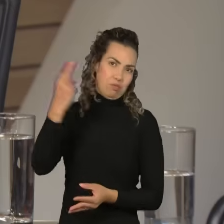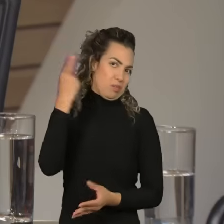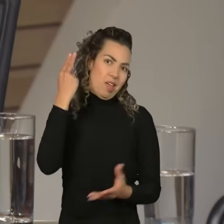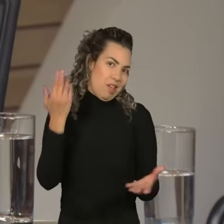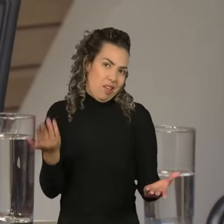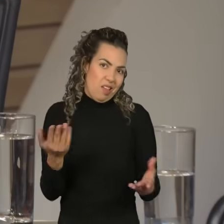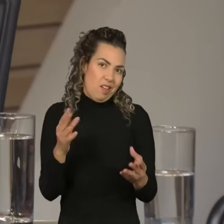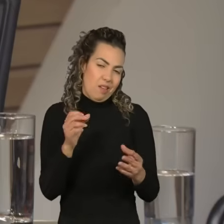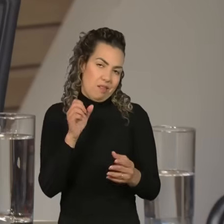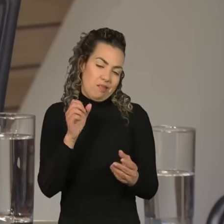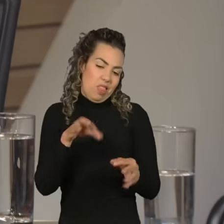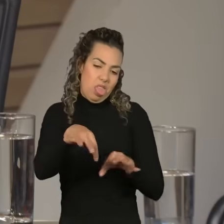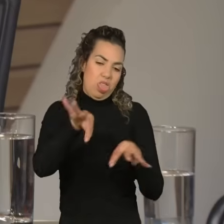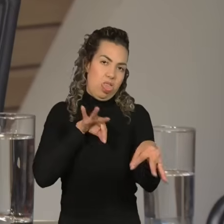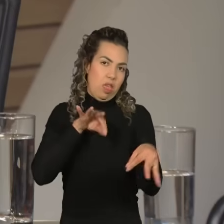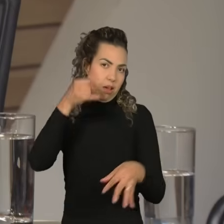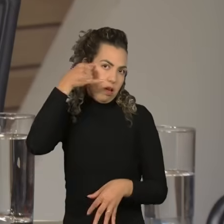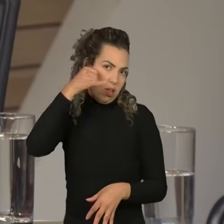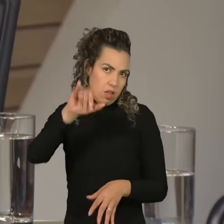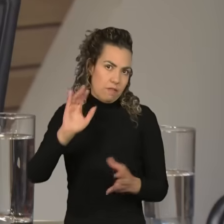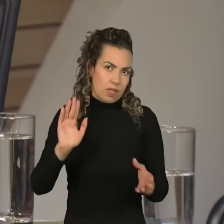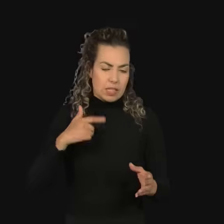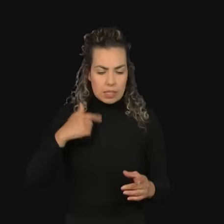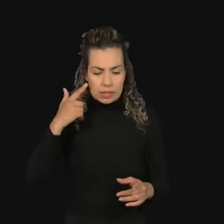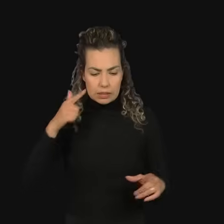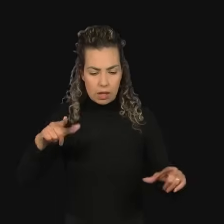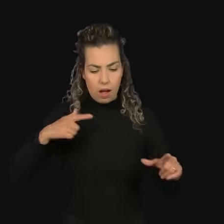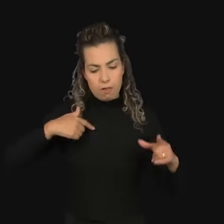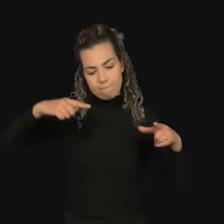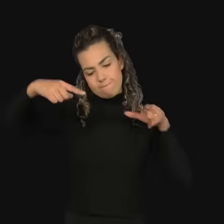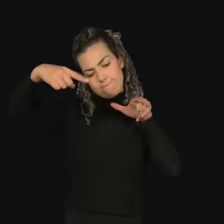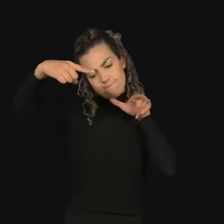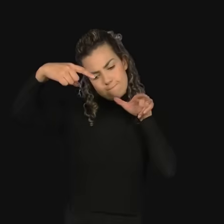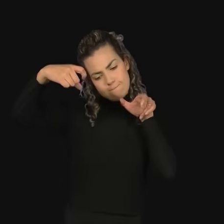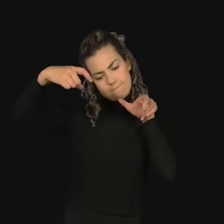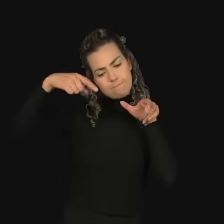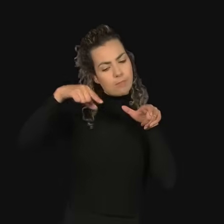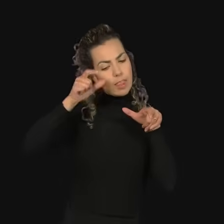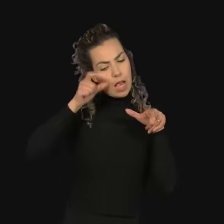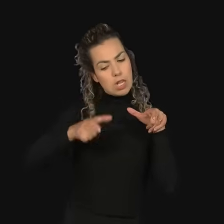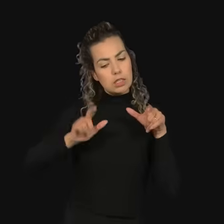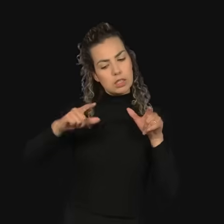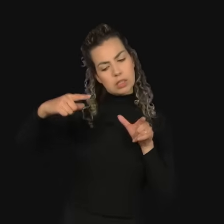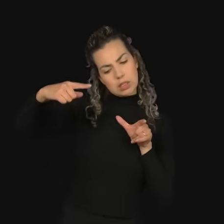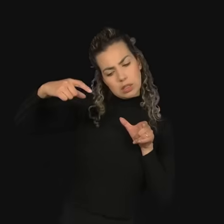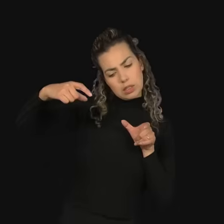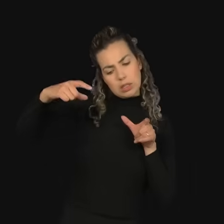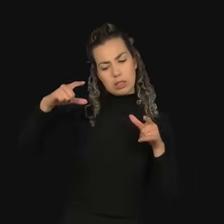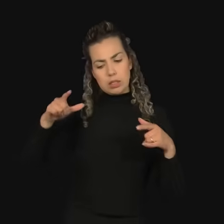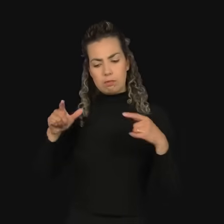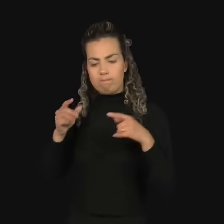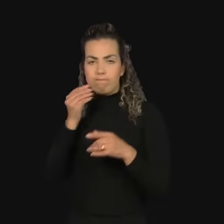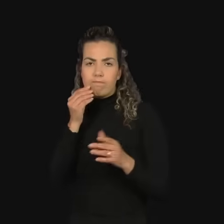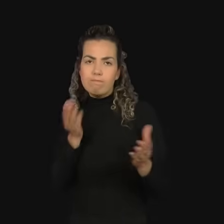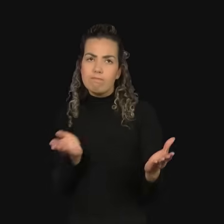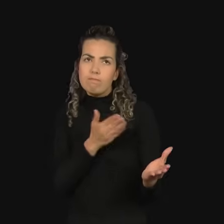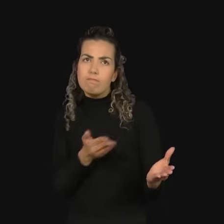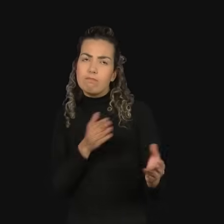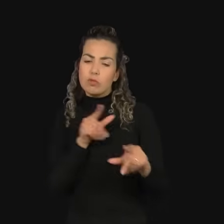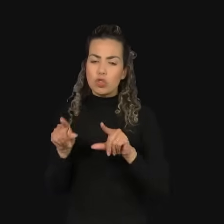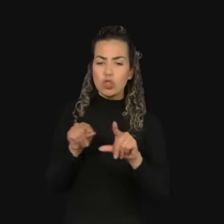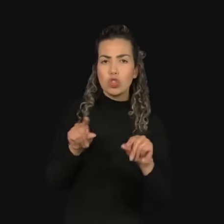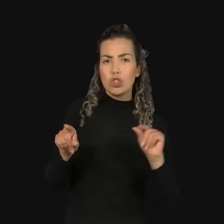registrando algumas imagens que a gente achava que era interessante e fomos trazendo essa história que a Lucinha na fotobiografia organiza